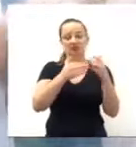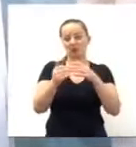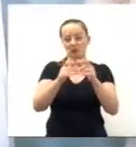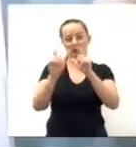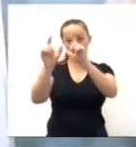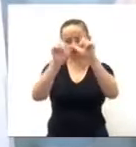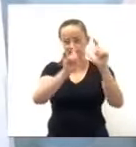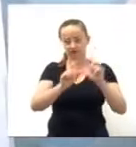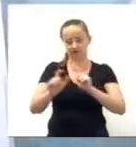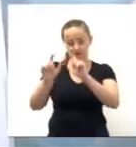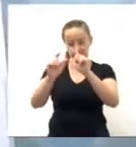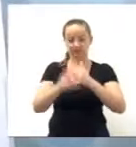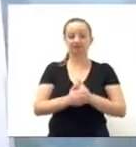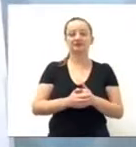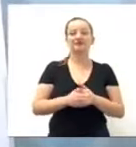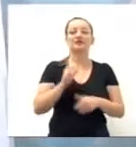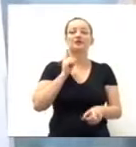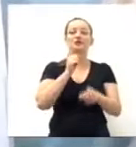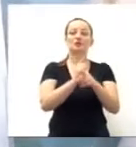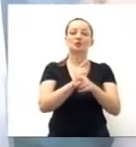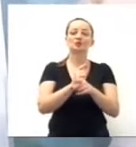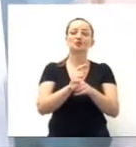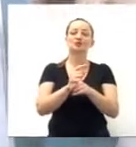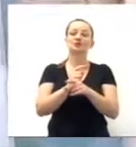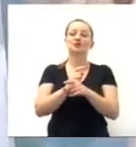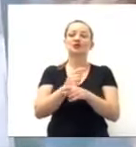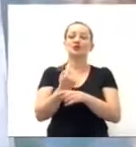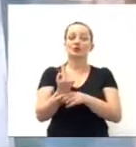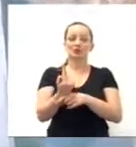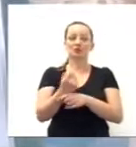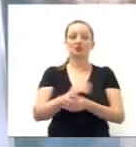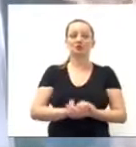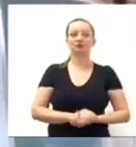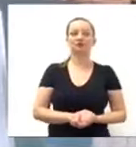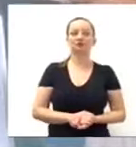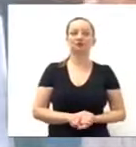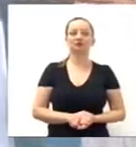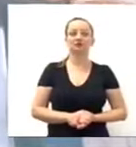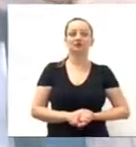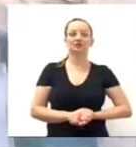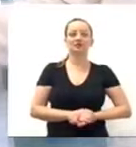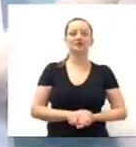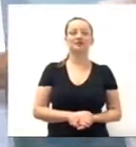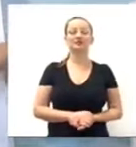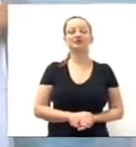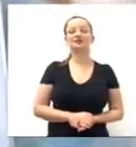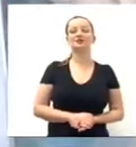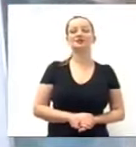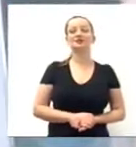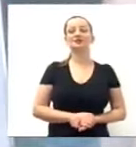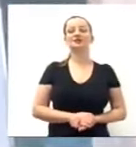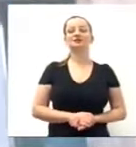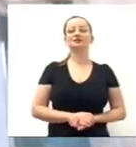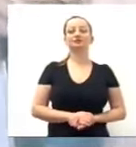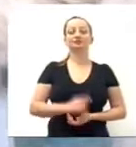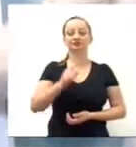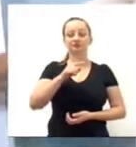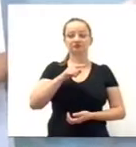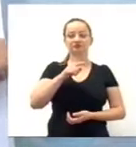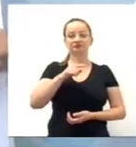da minha circunferência, nós vamos encontrar o raio 1. Como é o comprimento dessa circunferência?